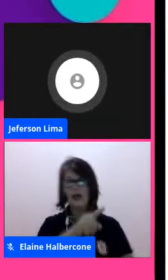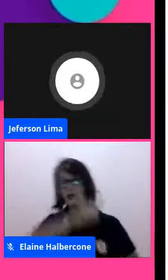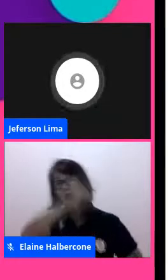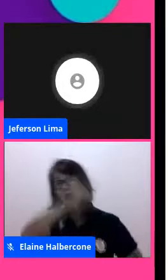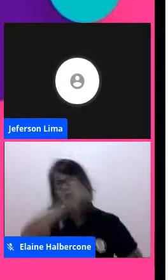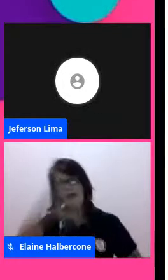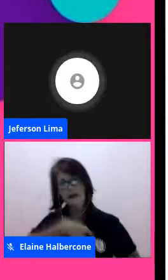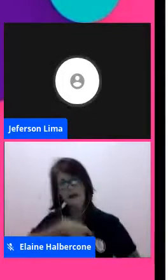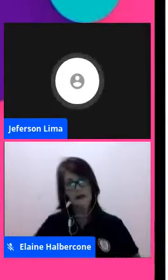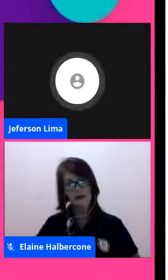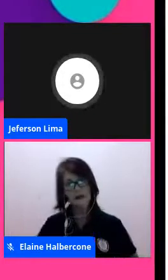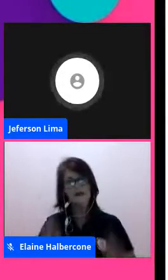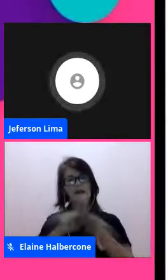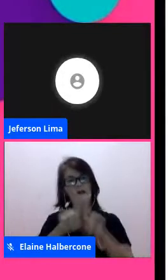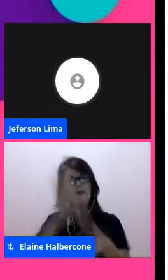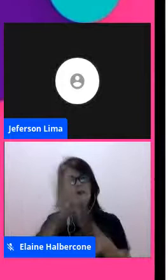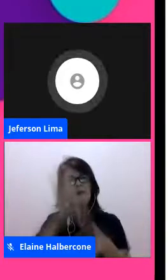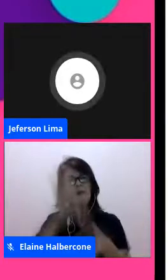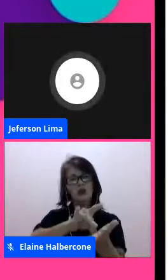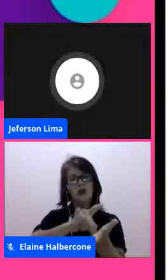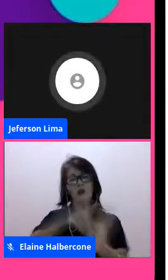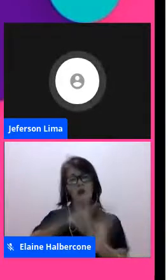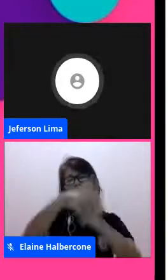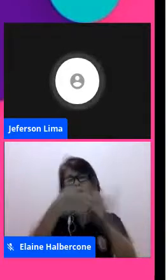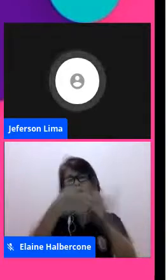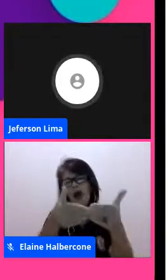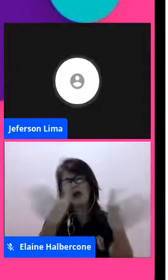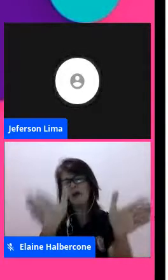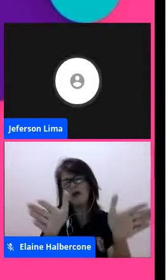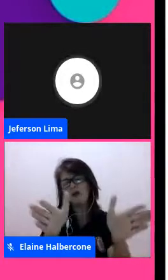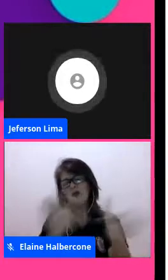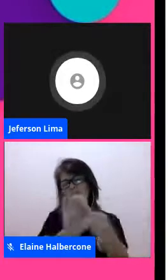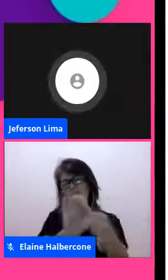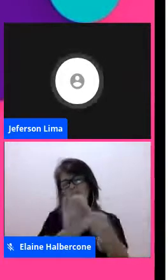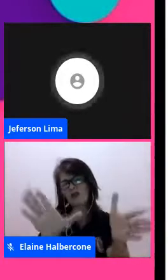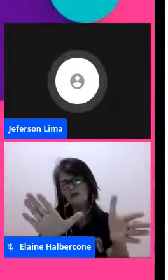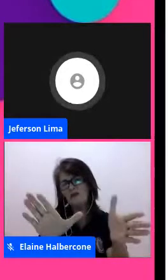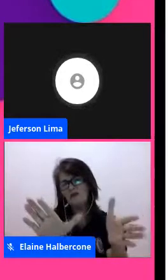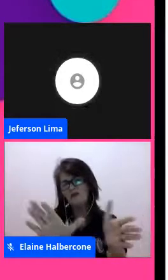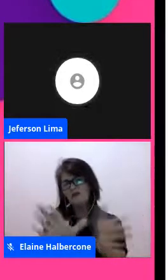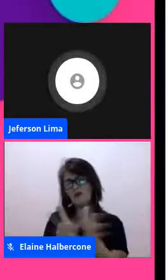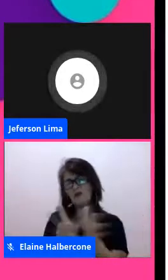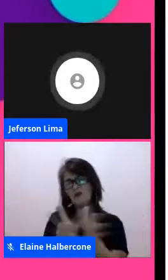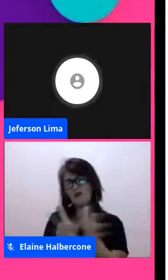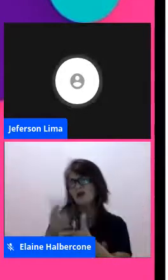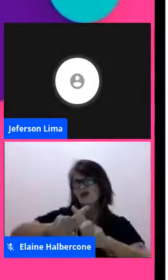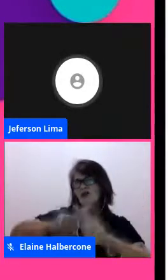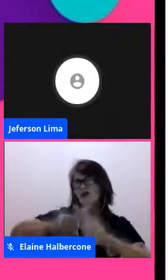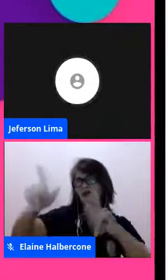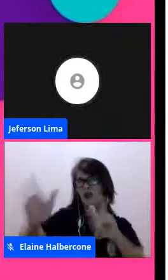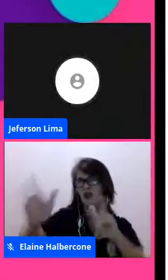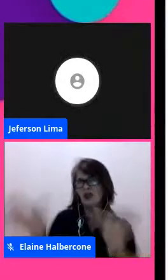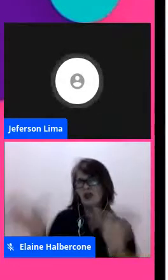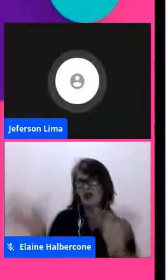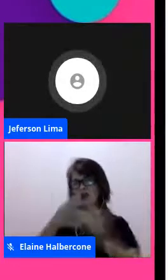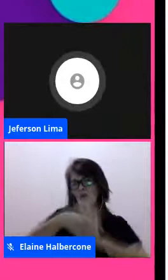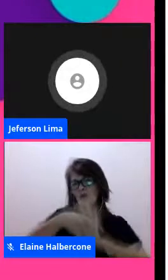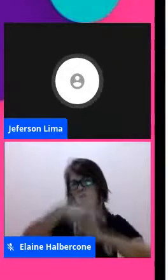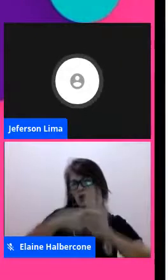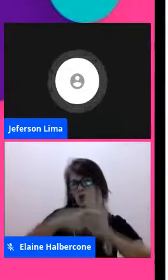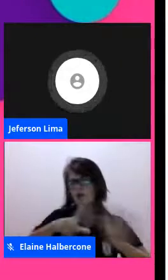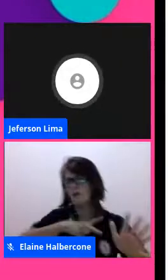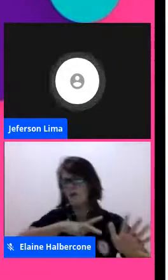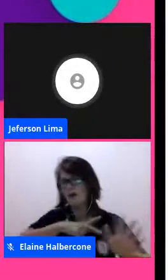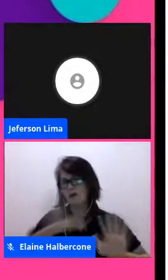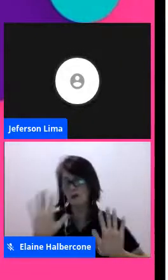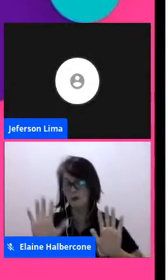é original, porque o projeto é aberto. Não tem muita distinção do projeto que é fechado, digamos assim. Nem é fechado,